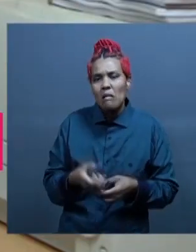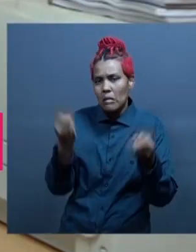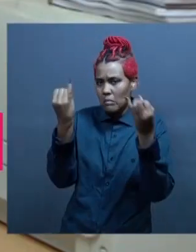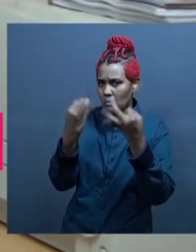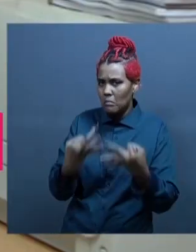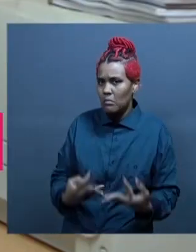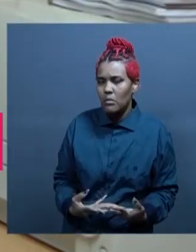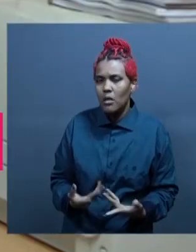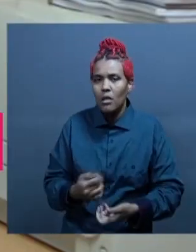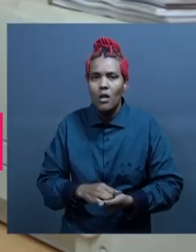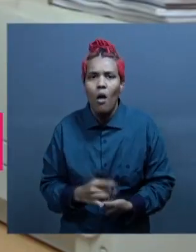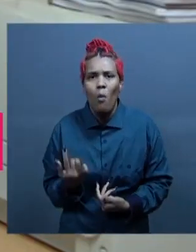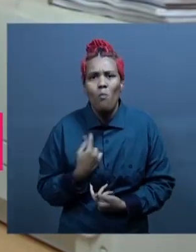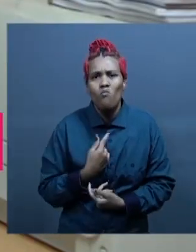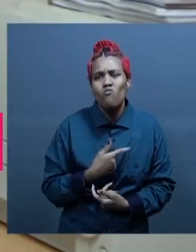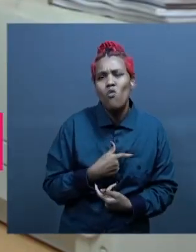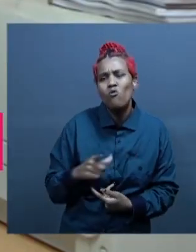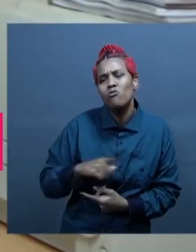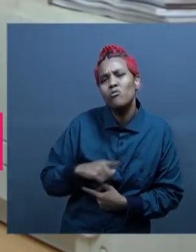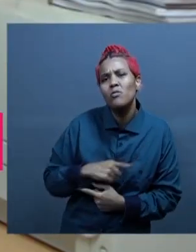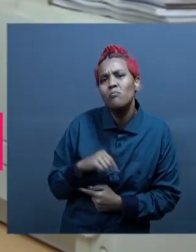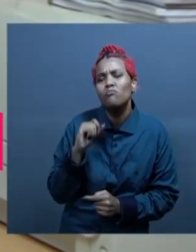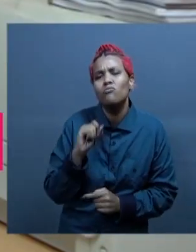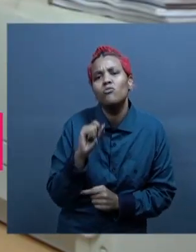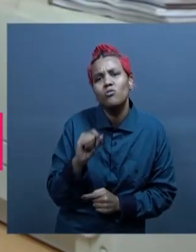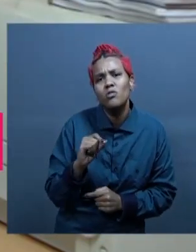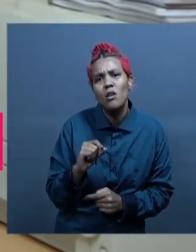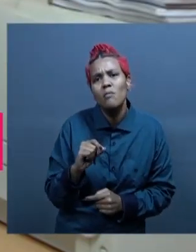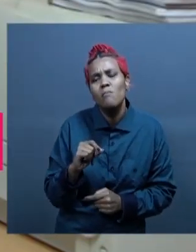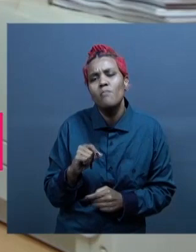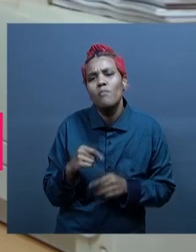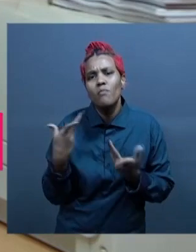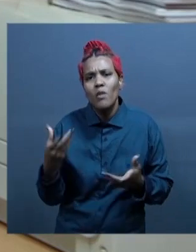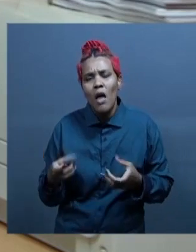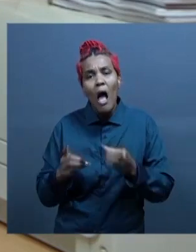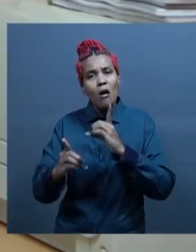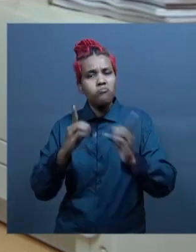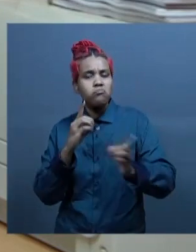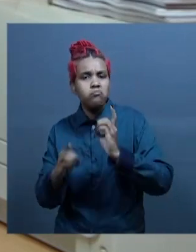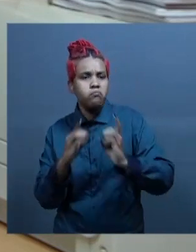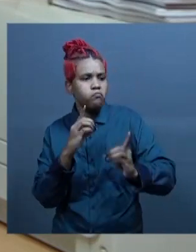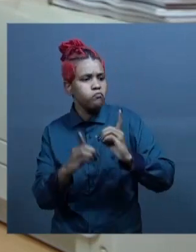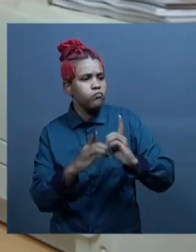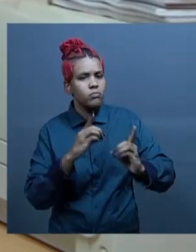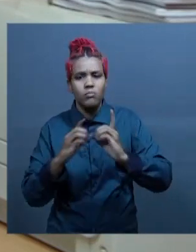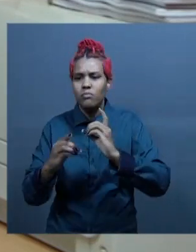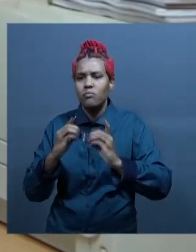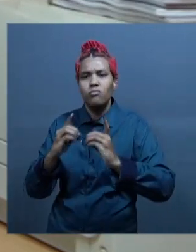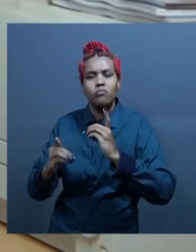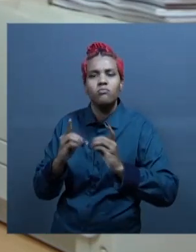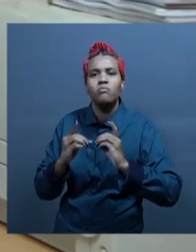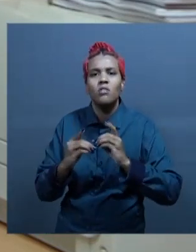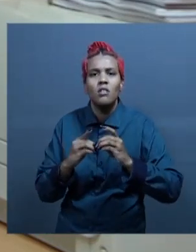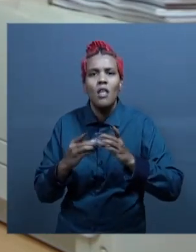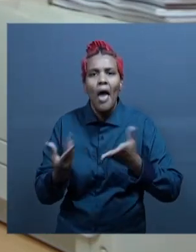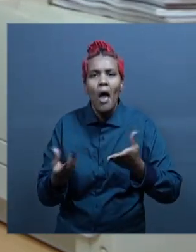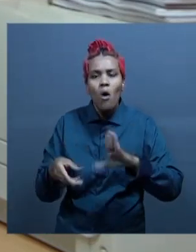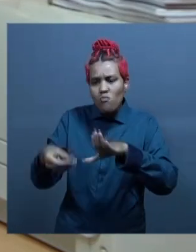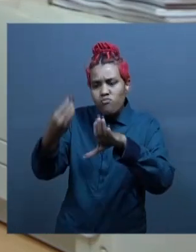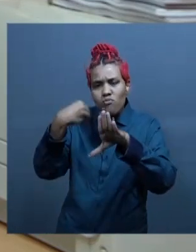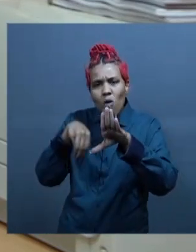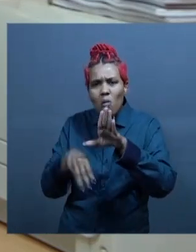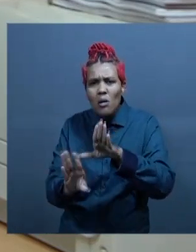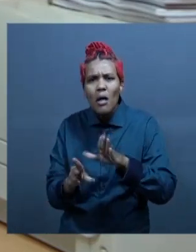no mundo extremamente é dinâmica e contínua então a um post é com uma